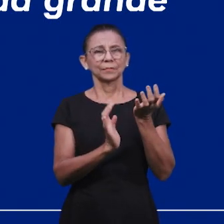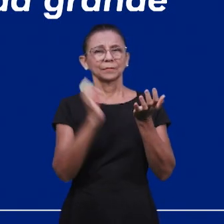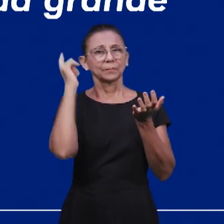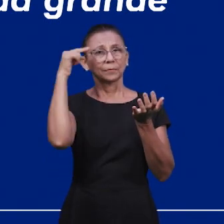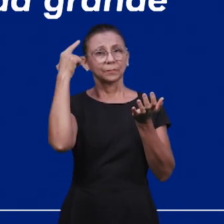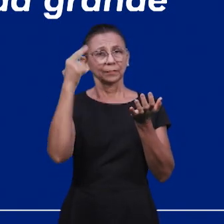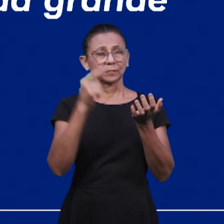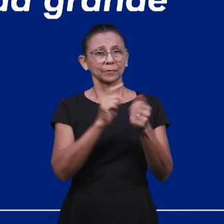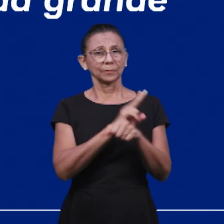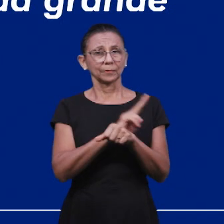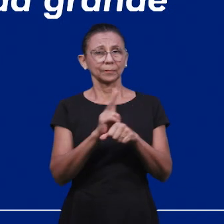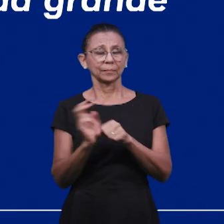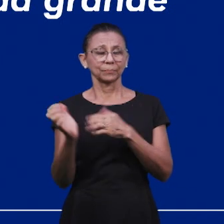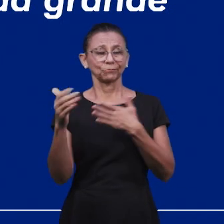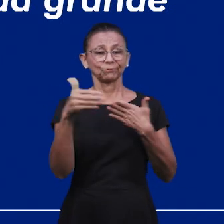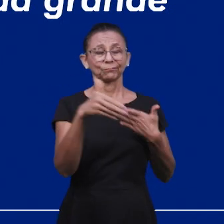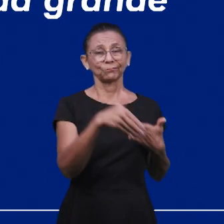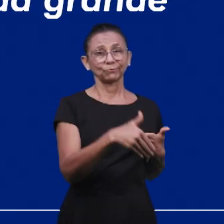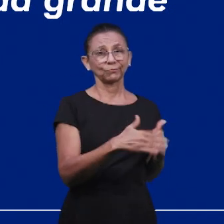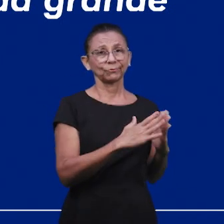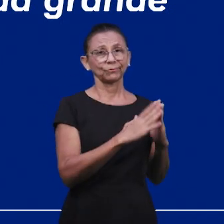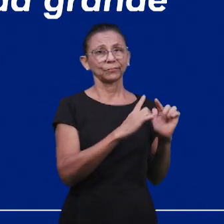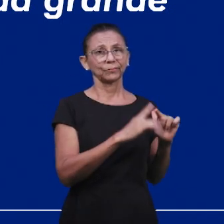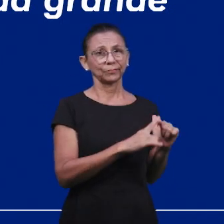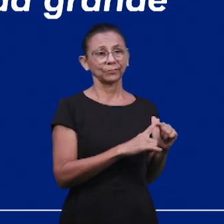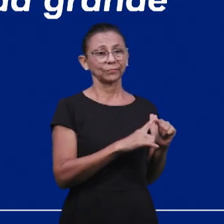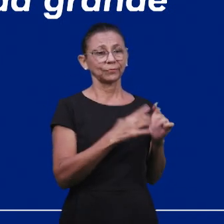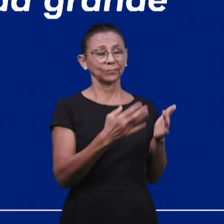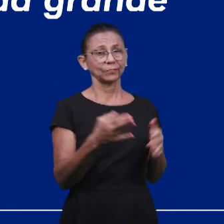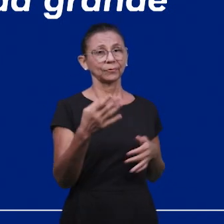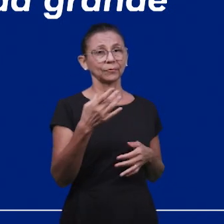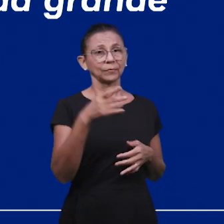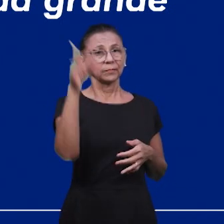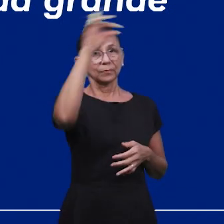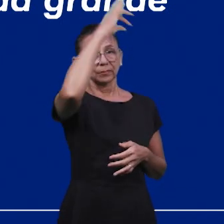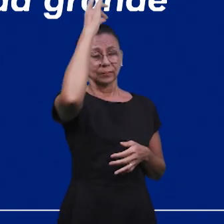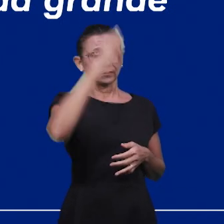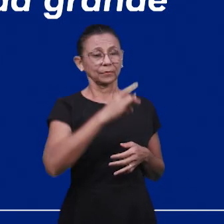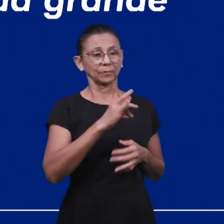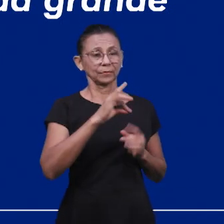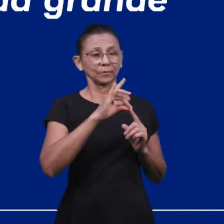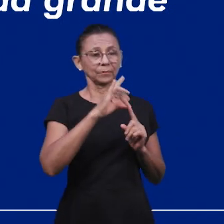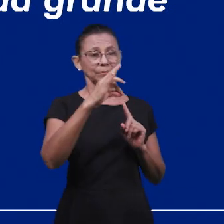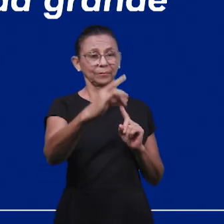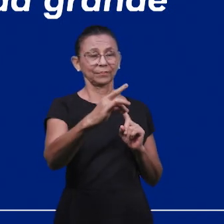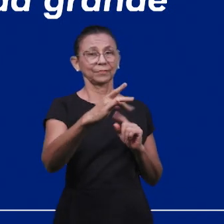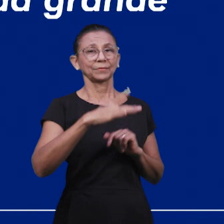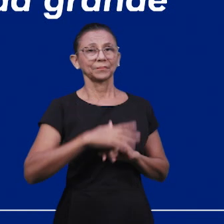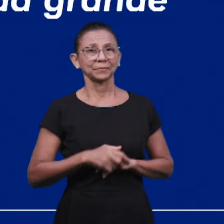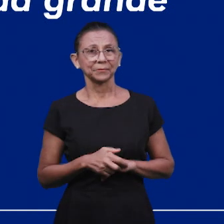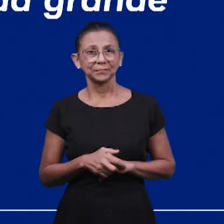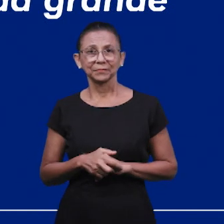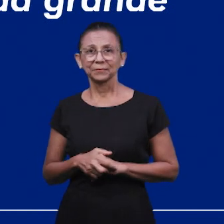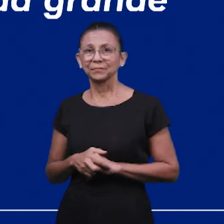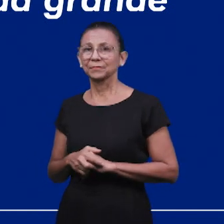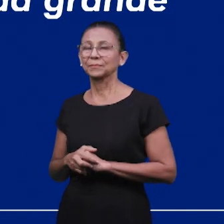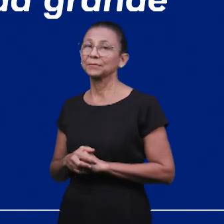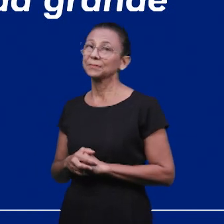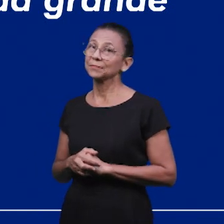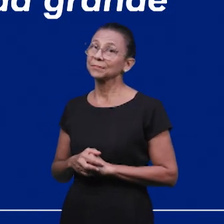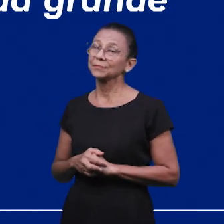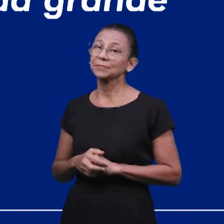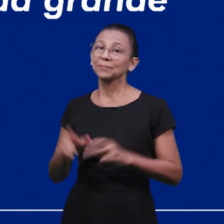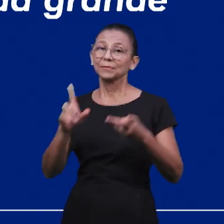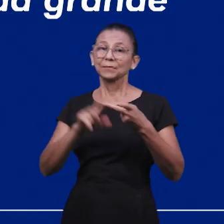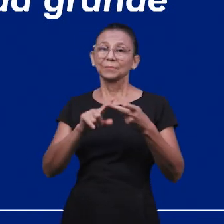igreja infiel, pois não tinham azeite, tipo do Espírito Santo. Por isso estavam sem luz, isto é, sem